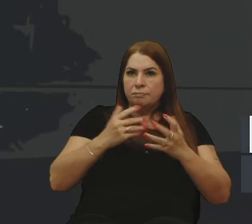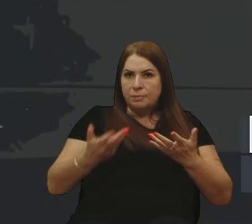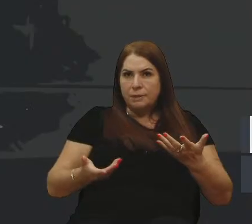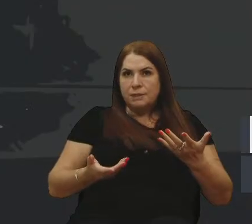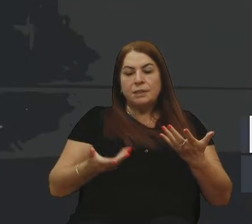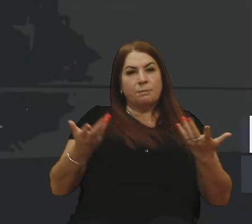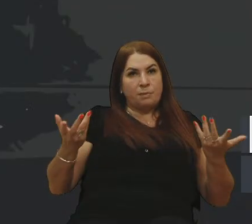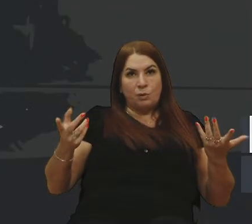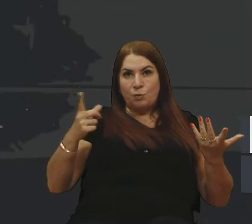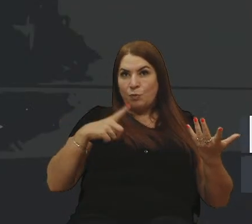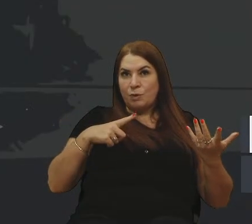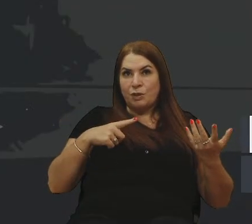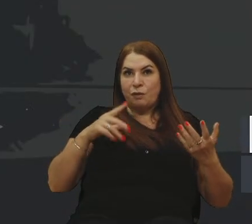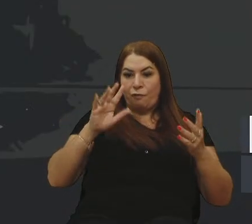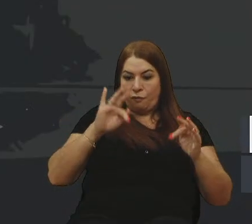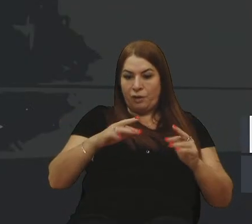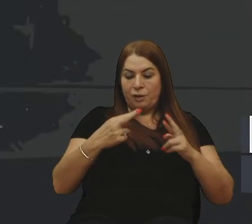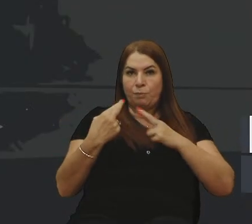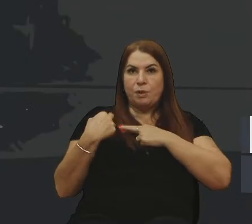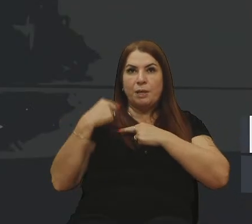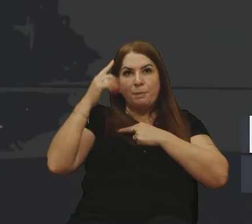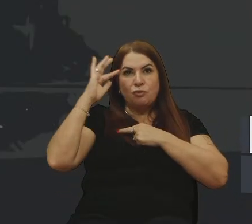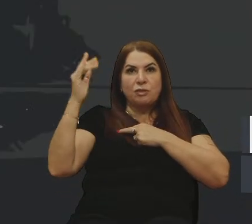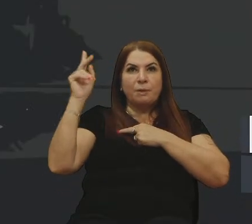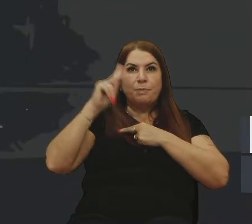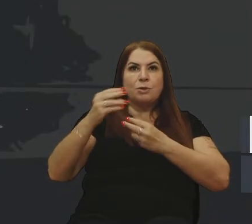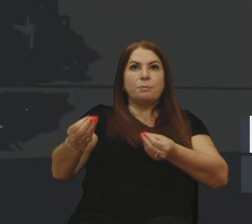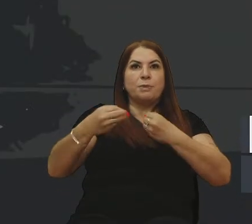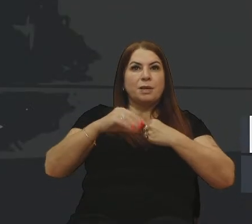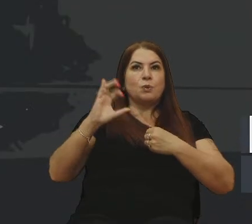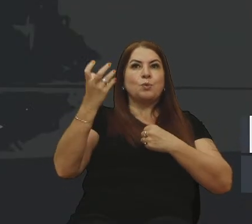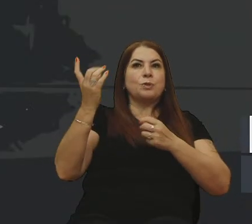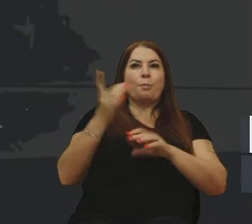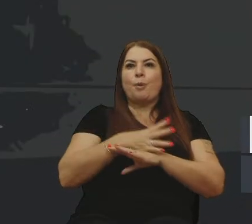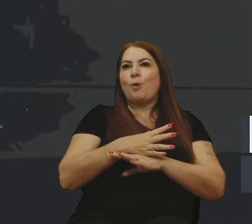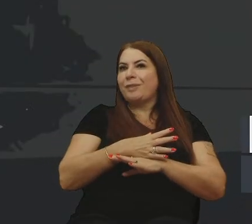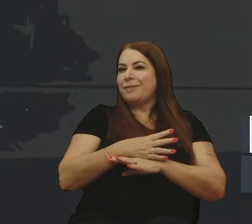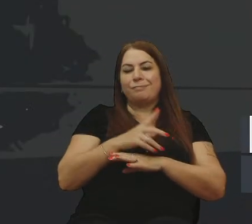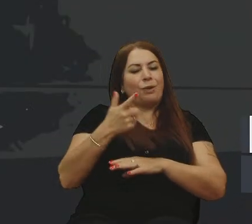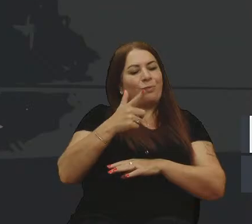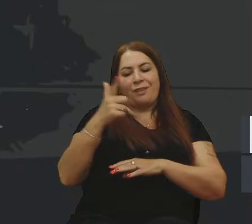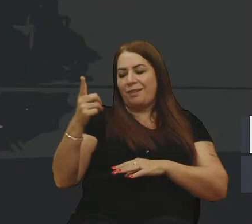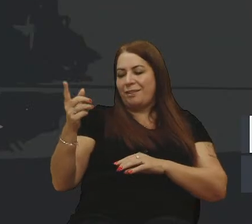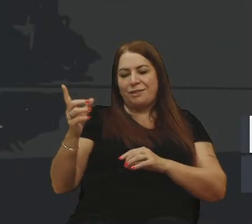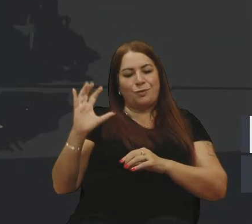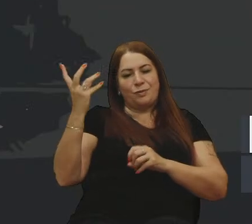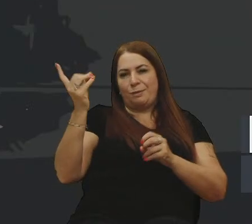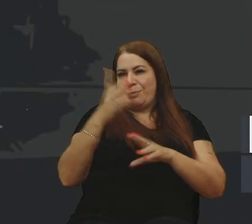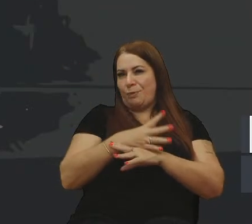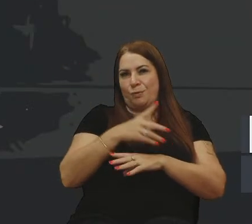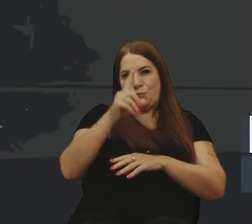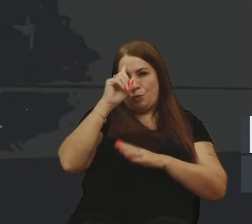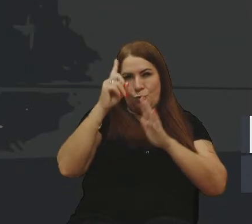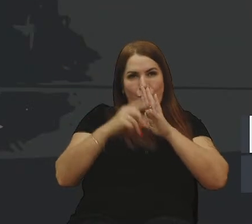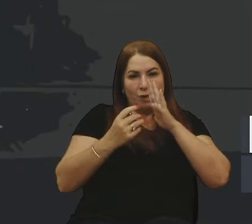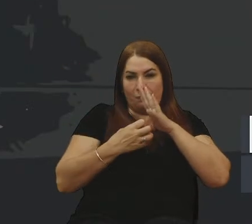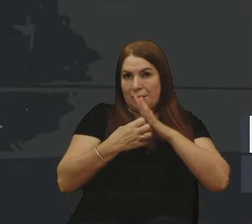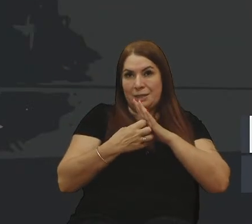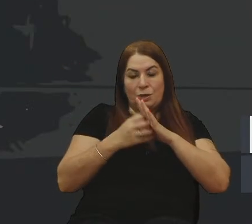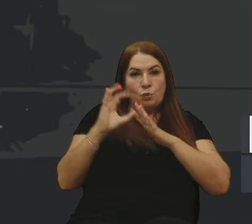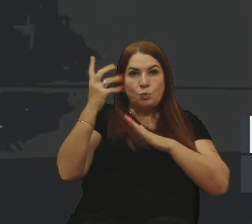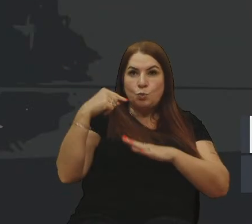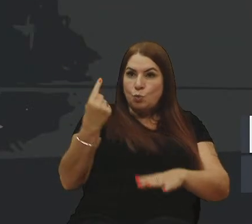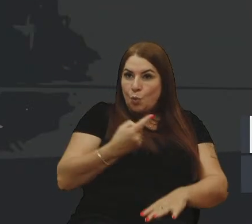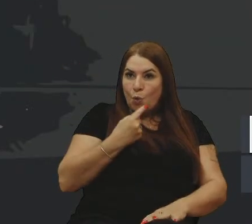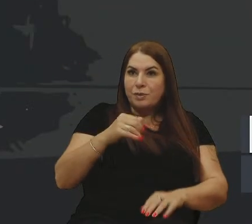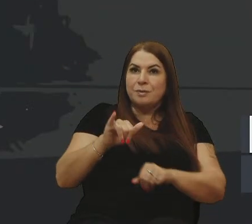Mas, cara, eu tirei a responsabilidade. Eu imaginei que uma pessoa ia vir e me trazer a solução pronta. E não existe solução pronta. Você que é empresário, a solução é nossa,